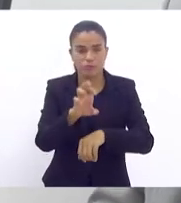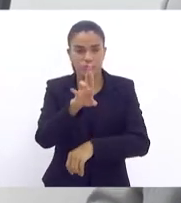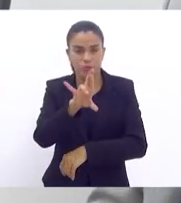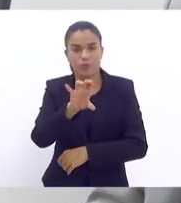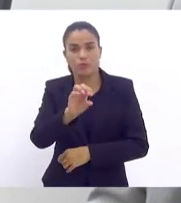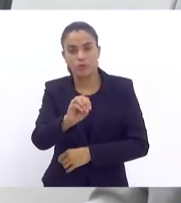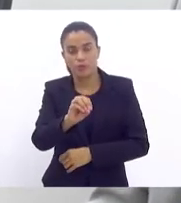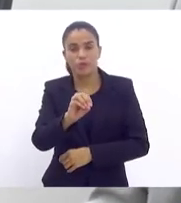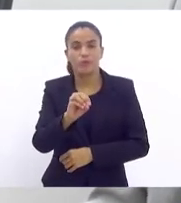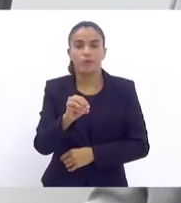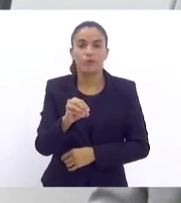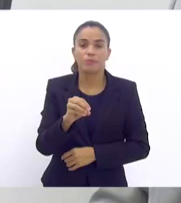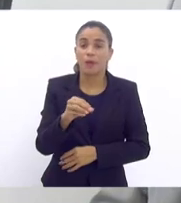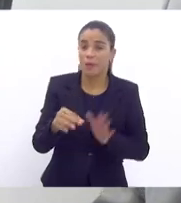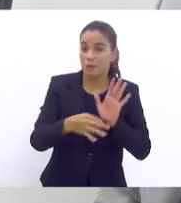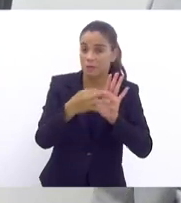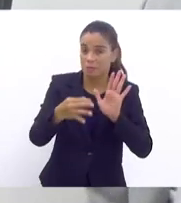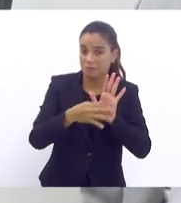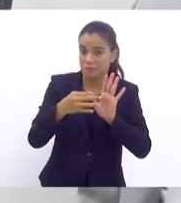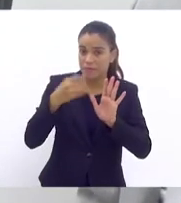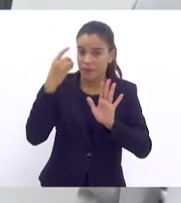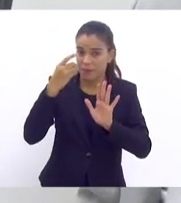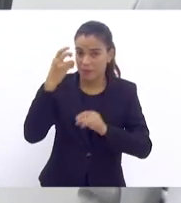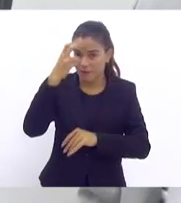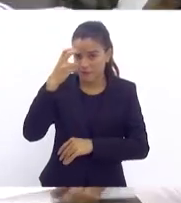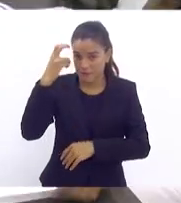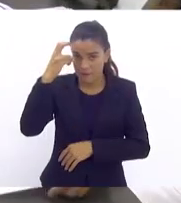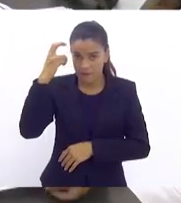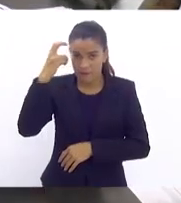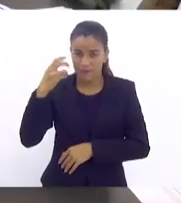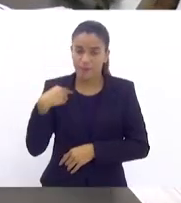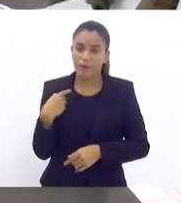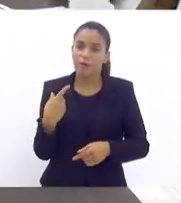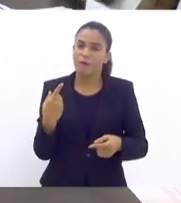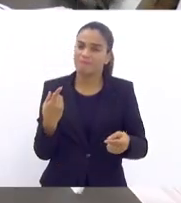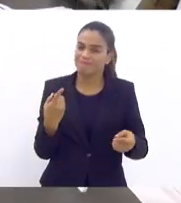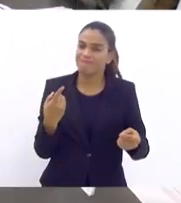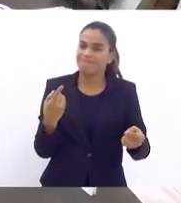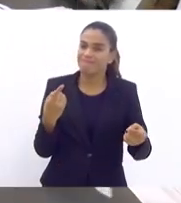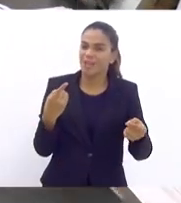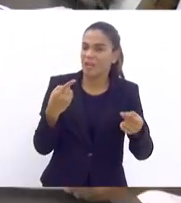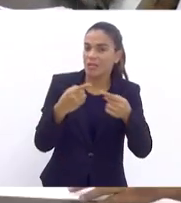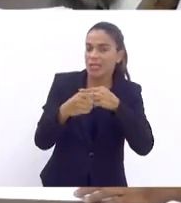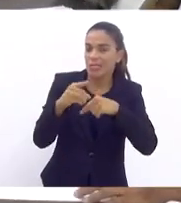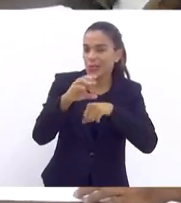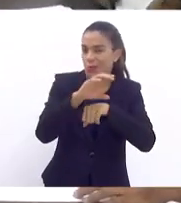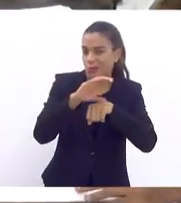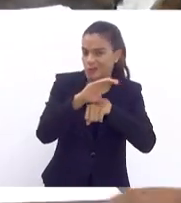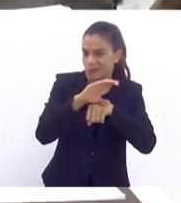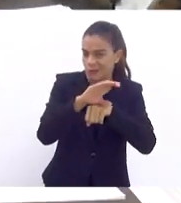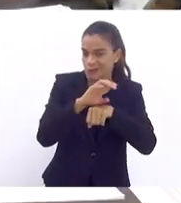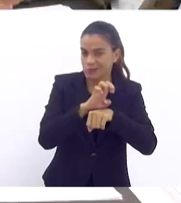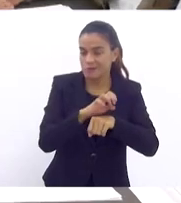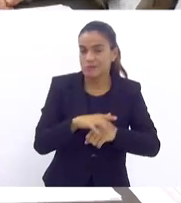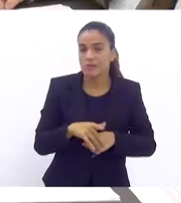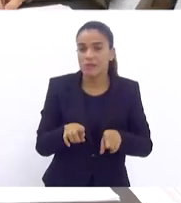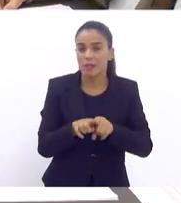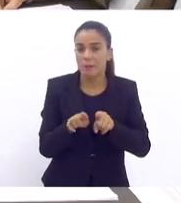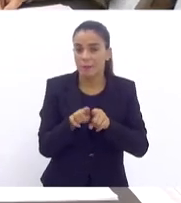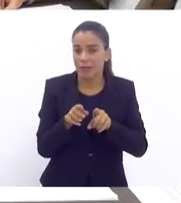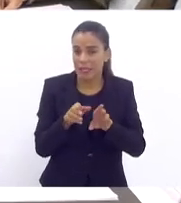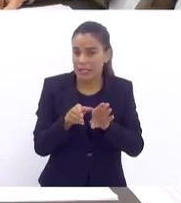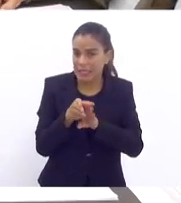para aparecer deputada Verônica Presidente pela inconstitucionalidade e pela transformação e indicação